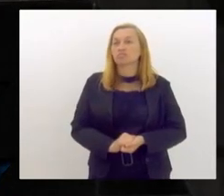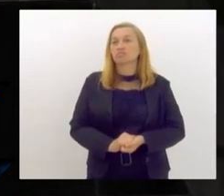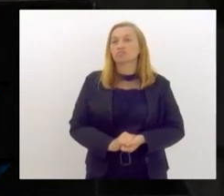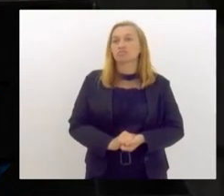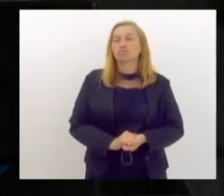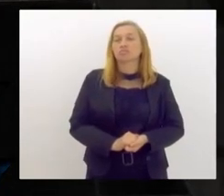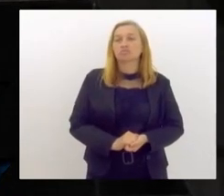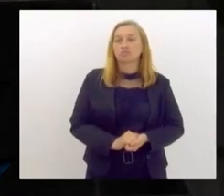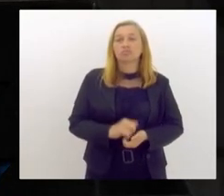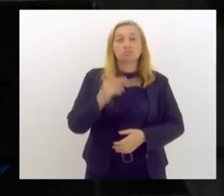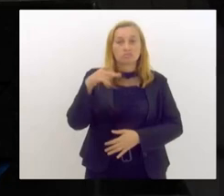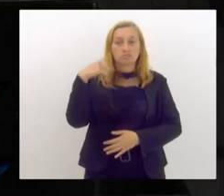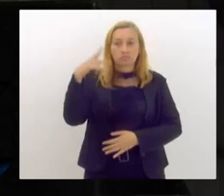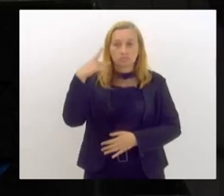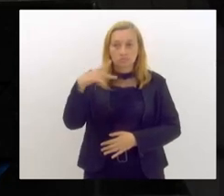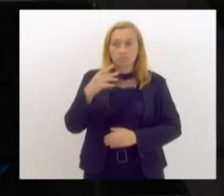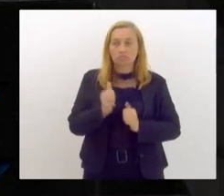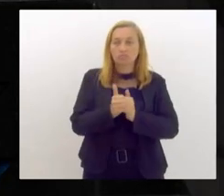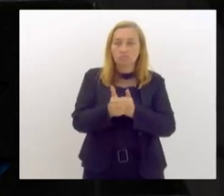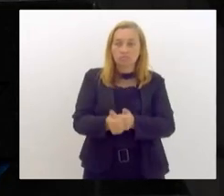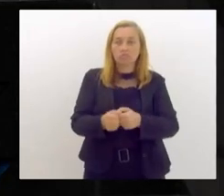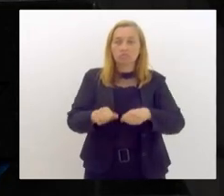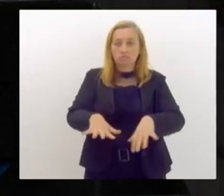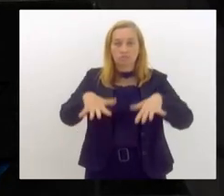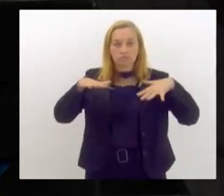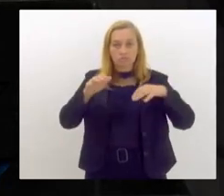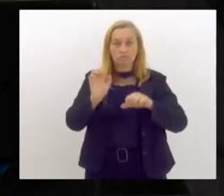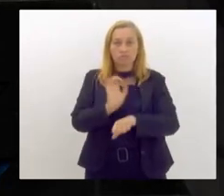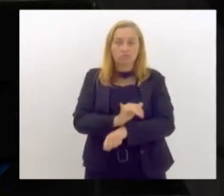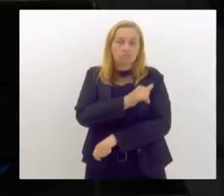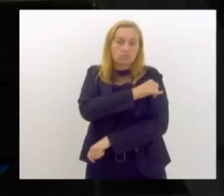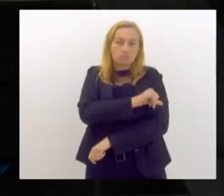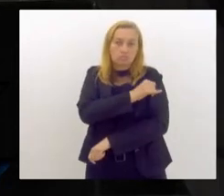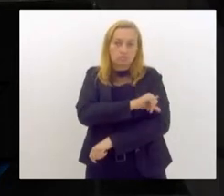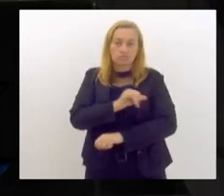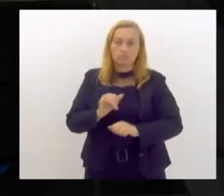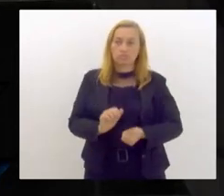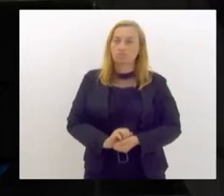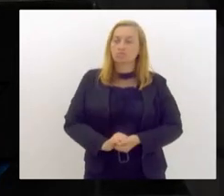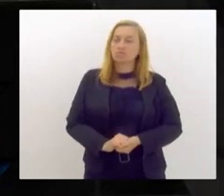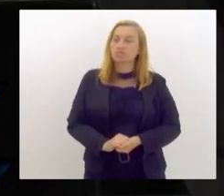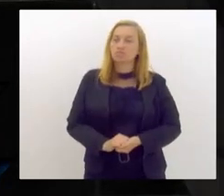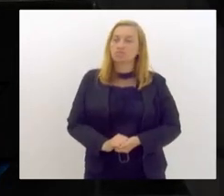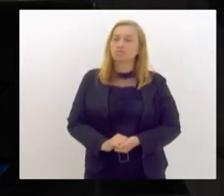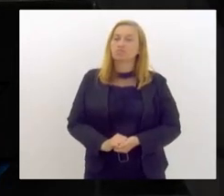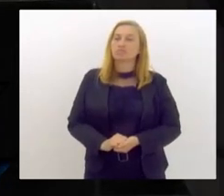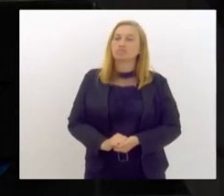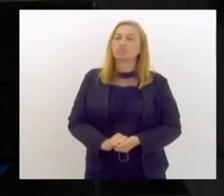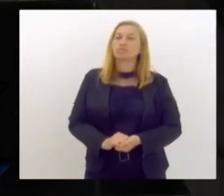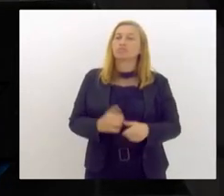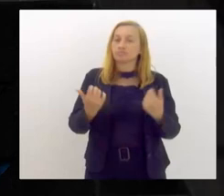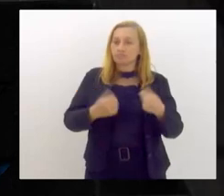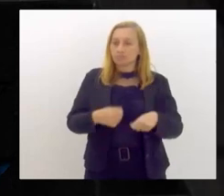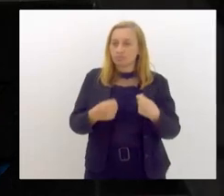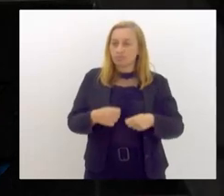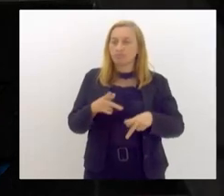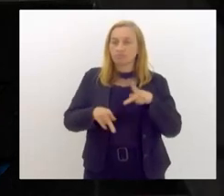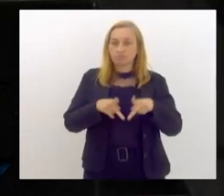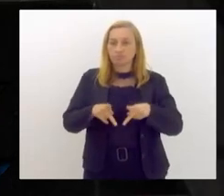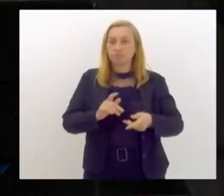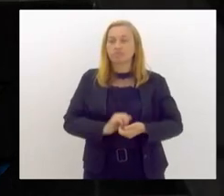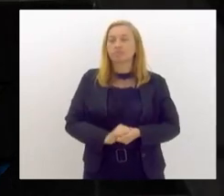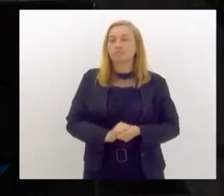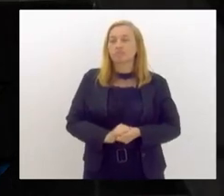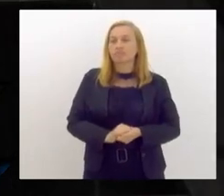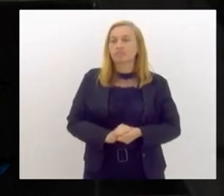das e dos parlamentares que compõem a Assembleia Legislativa do Estado do Rio de Janeiro no tocante às necessidades dessa população.